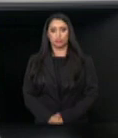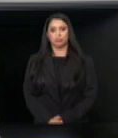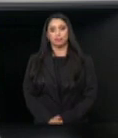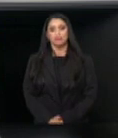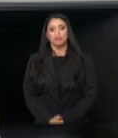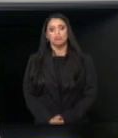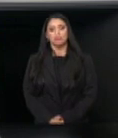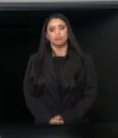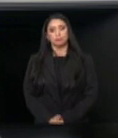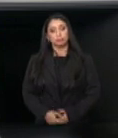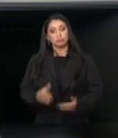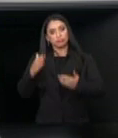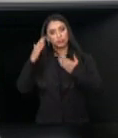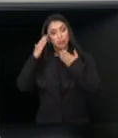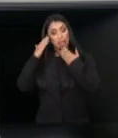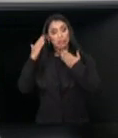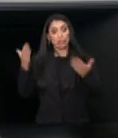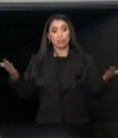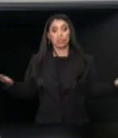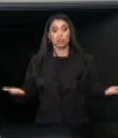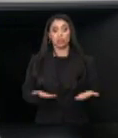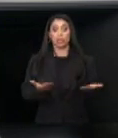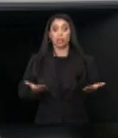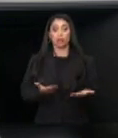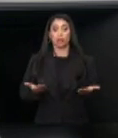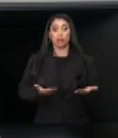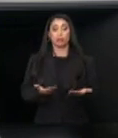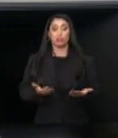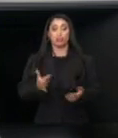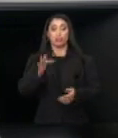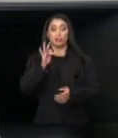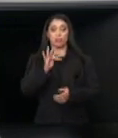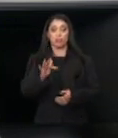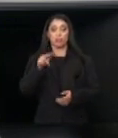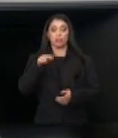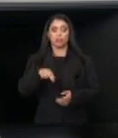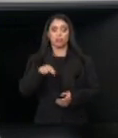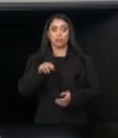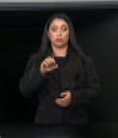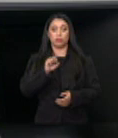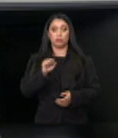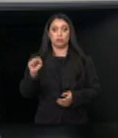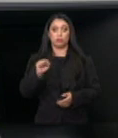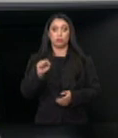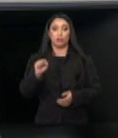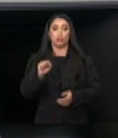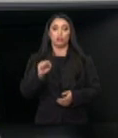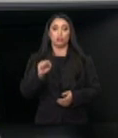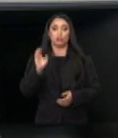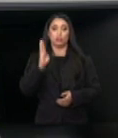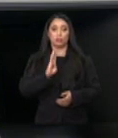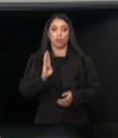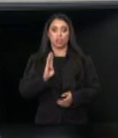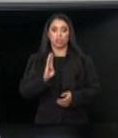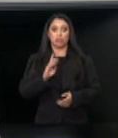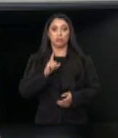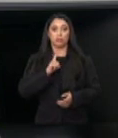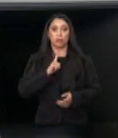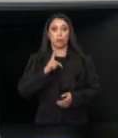agradeço Anderson e agora da Federação Nacional dos sociólogos do Brasil Paulo a Regina Gomes